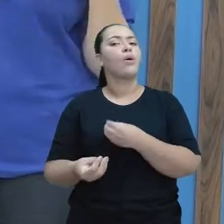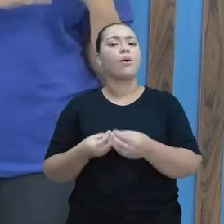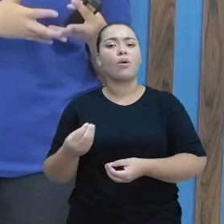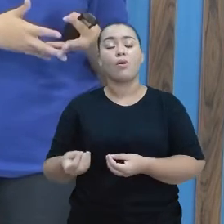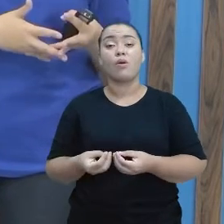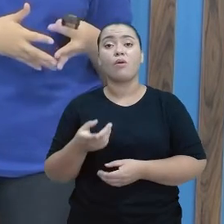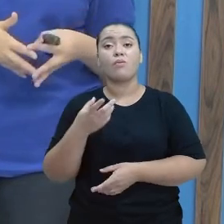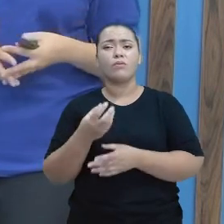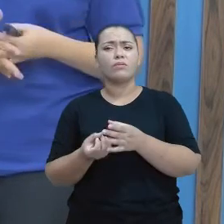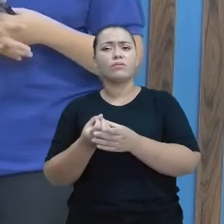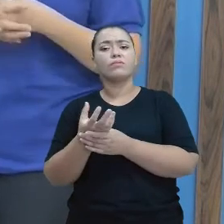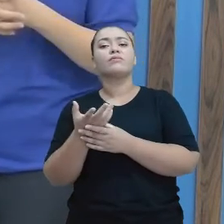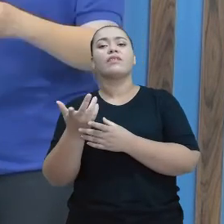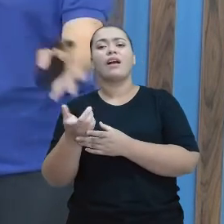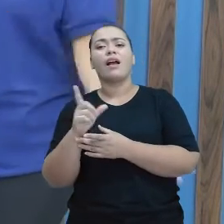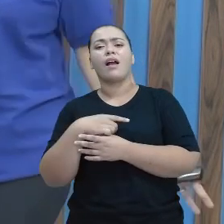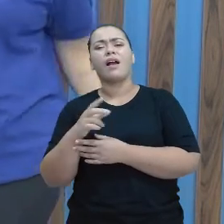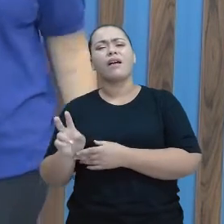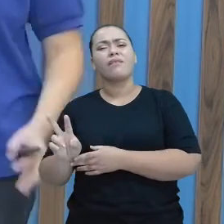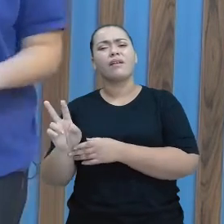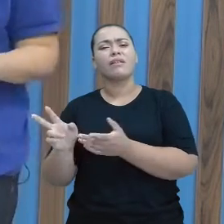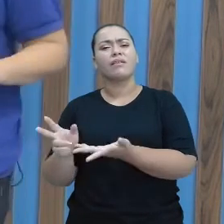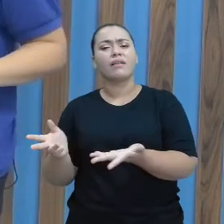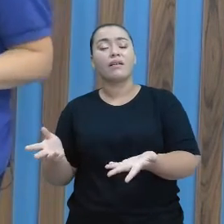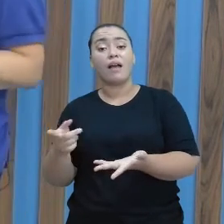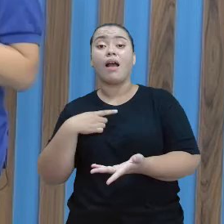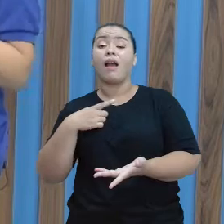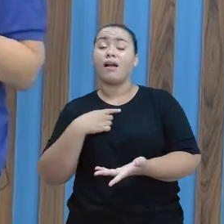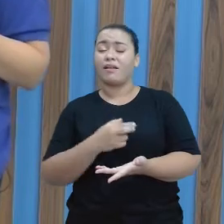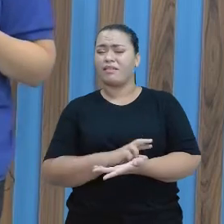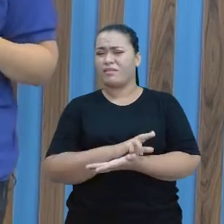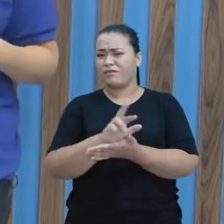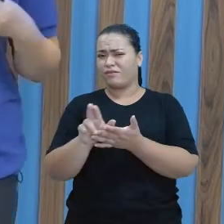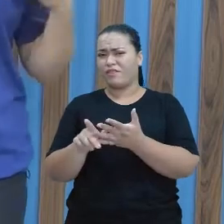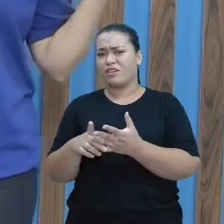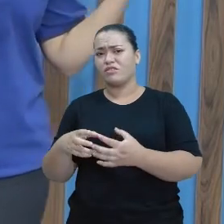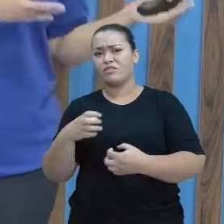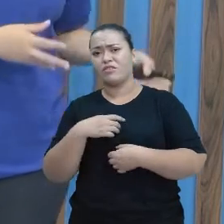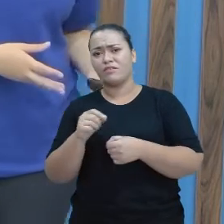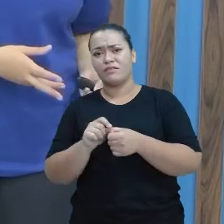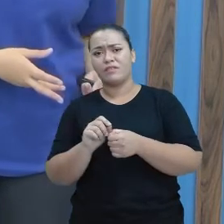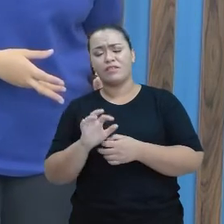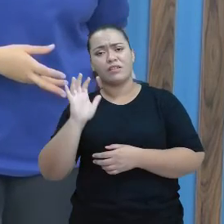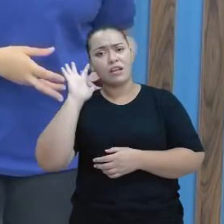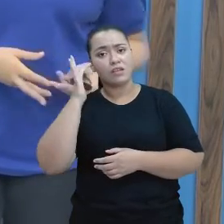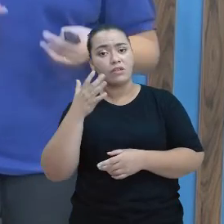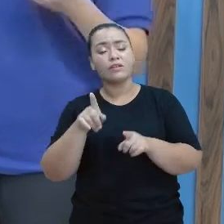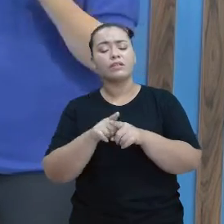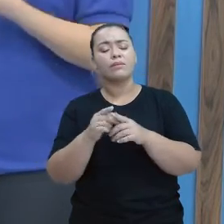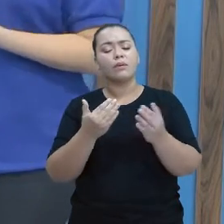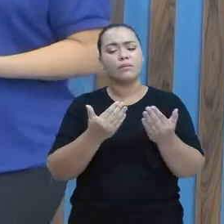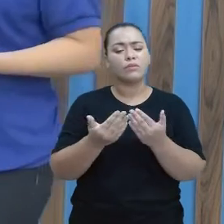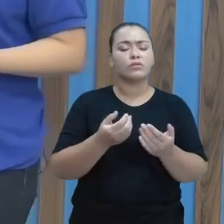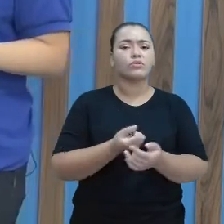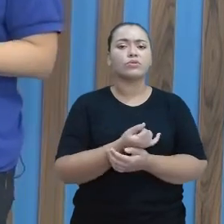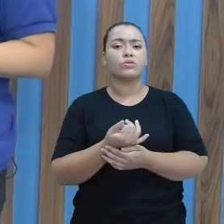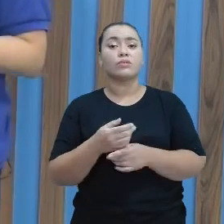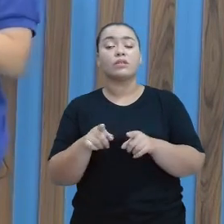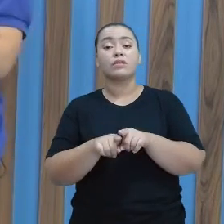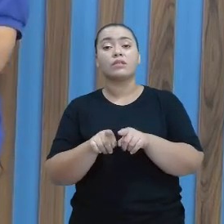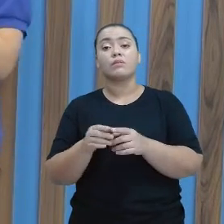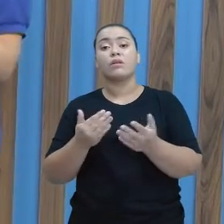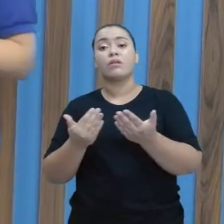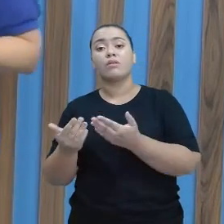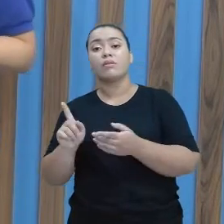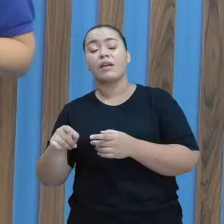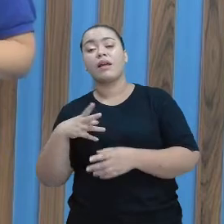valores surgem, né? Então, existem várias maneiras de a gente conseguir fazer isso. Através da comparação numérica, através da comparação